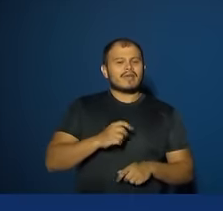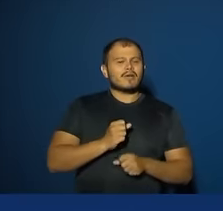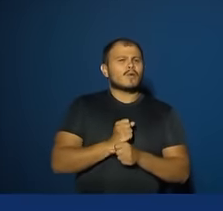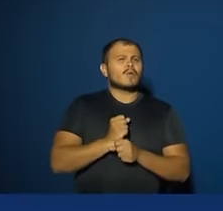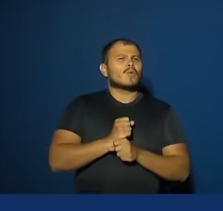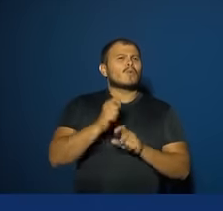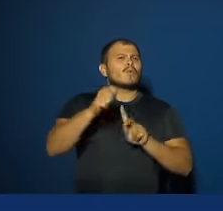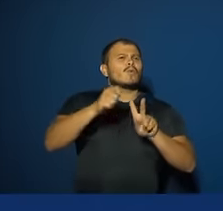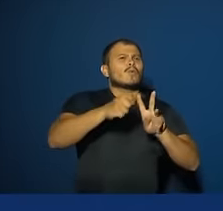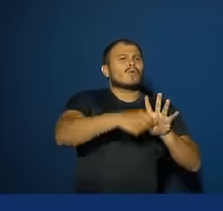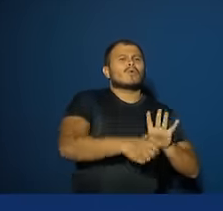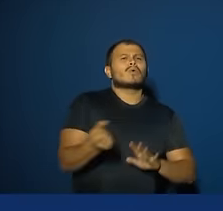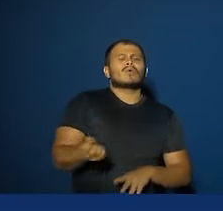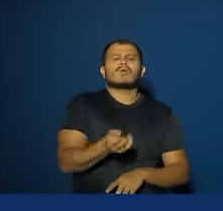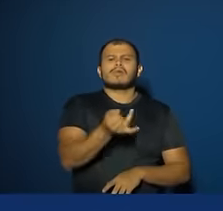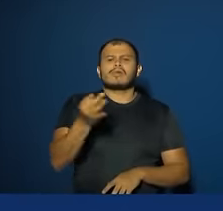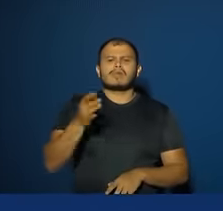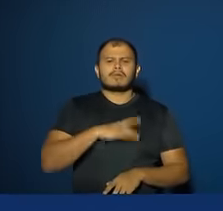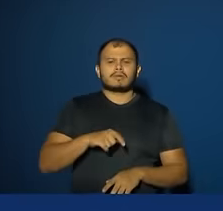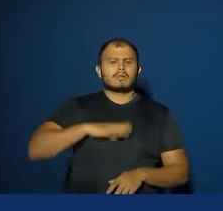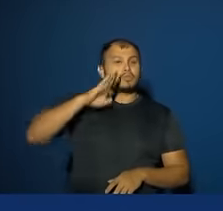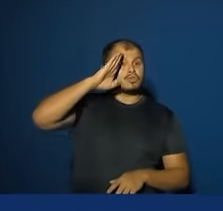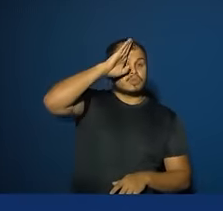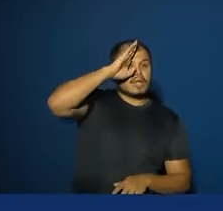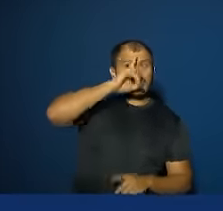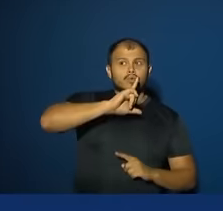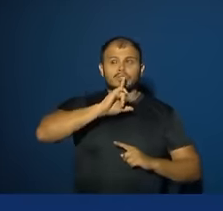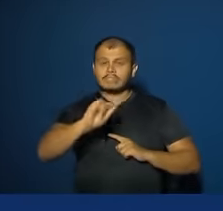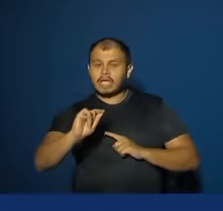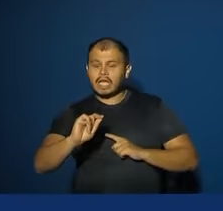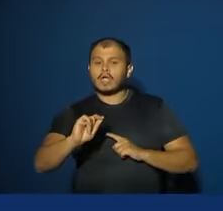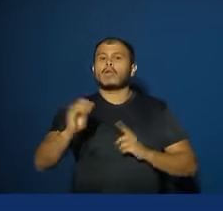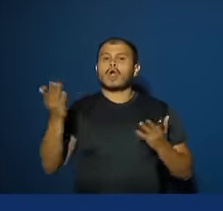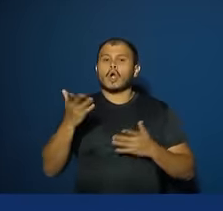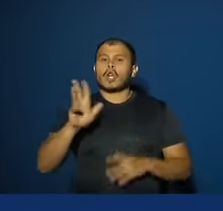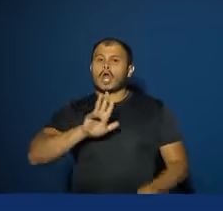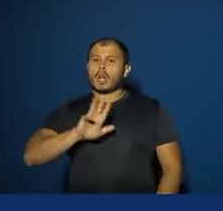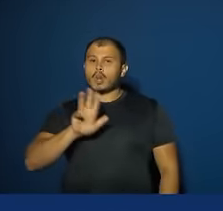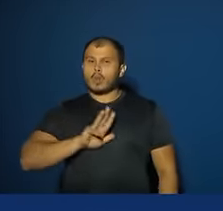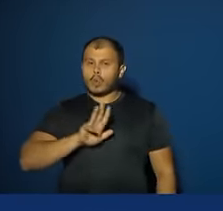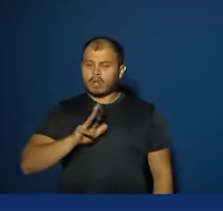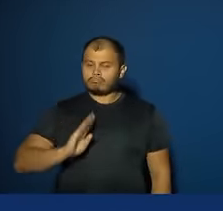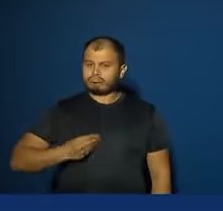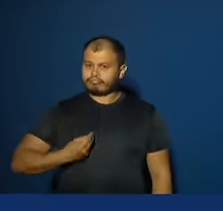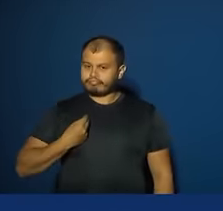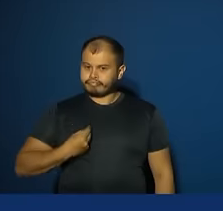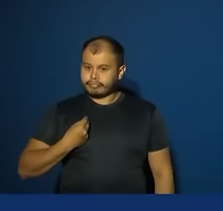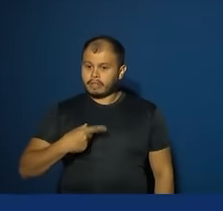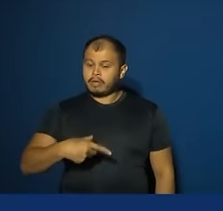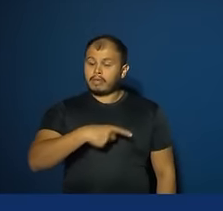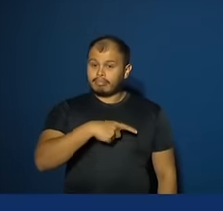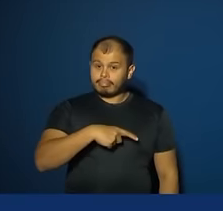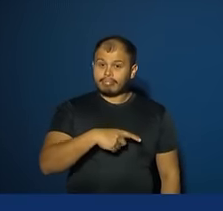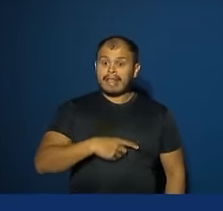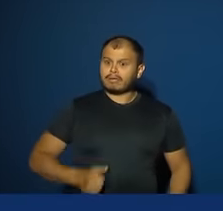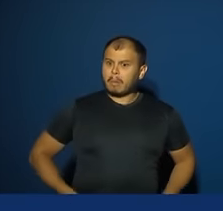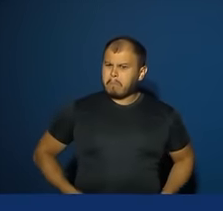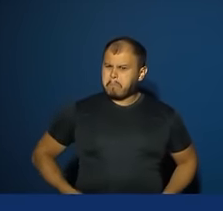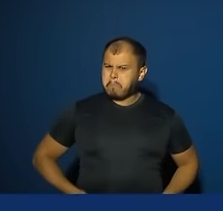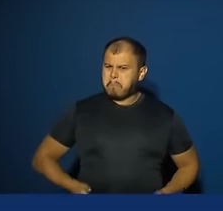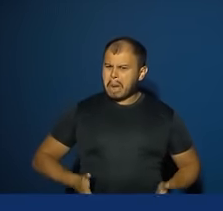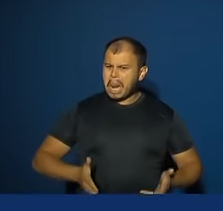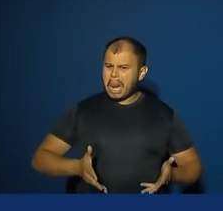do últimos 2 anos saída do bolsonaro entrada do Lula a gente tem uma enorme adição de gastos